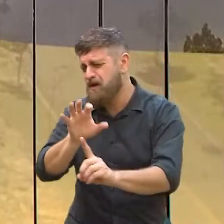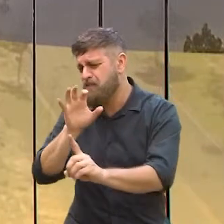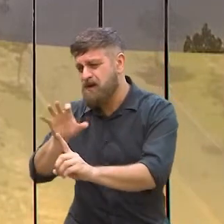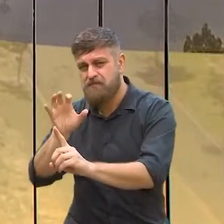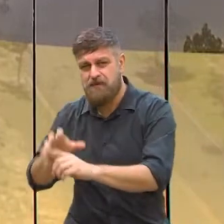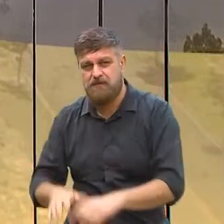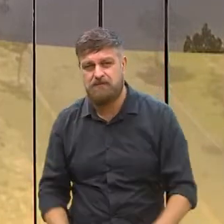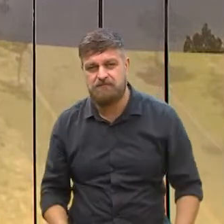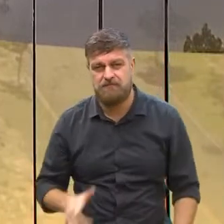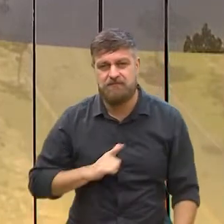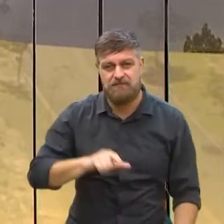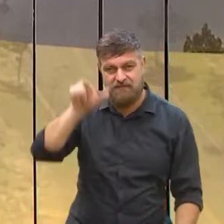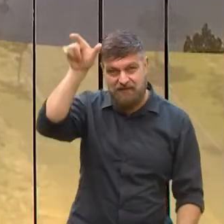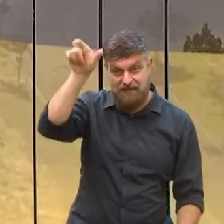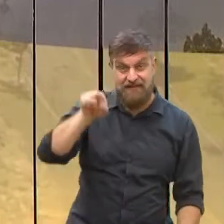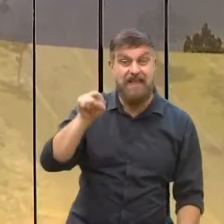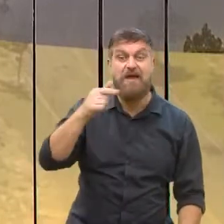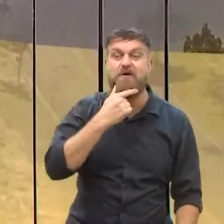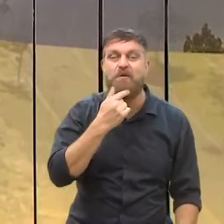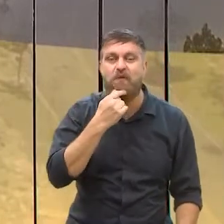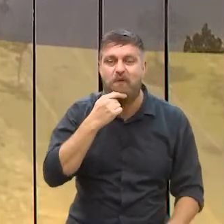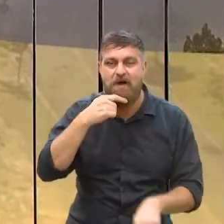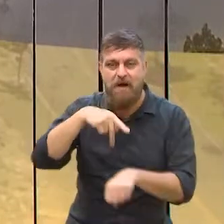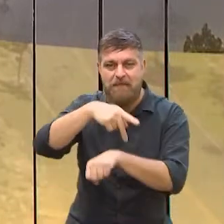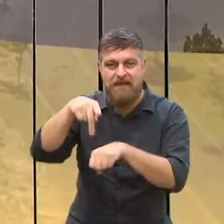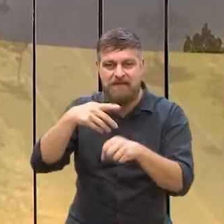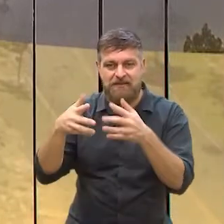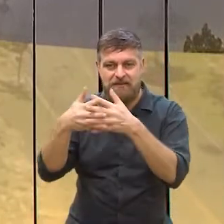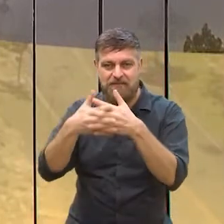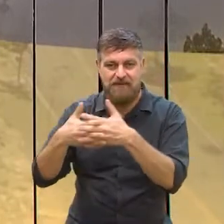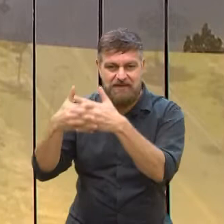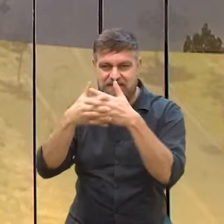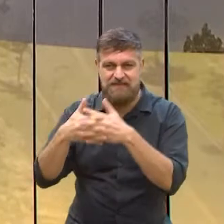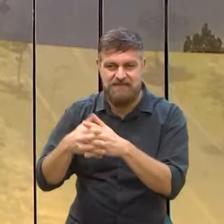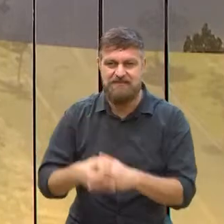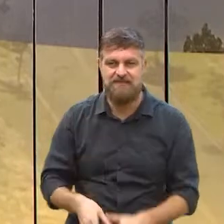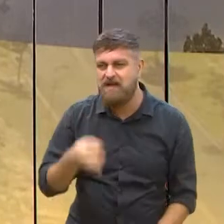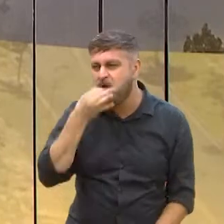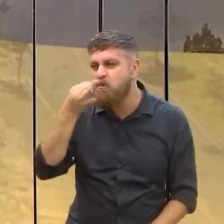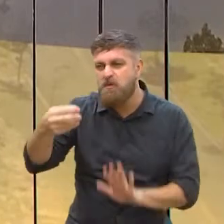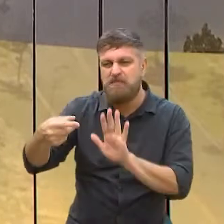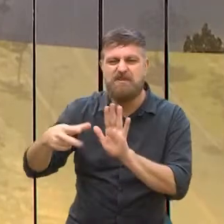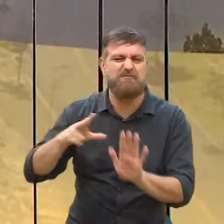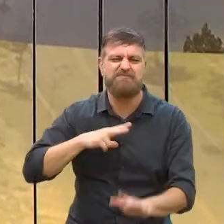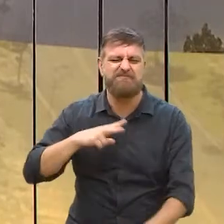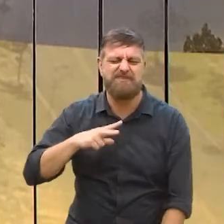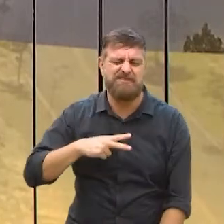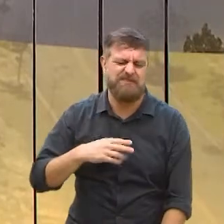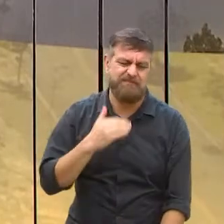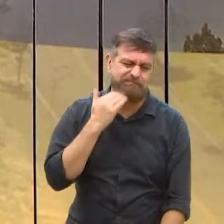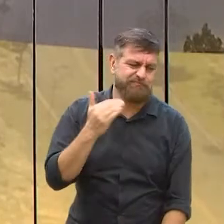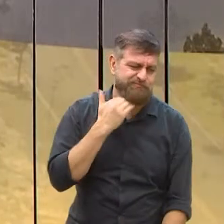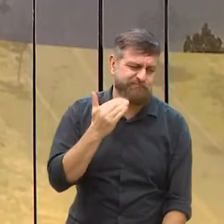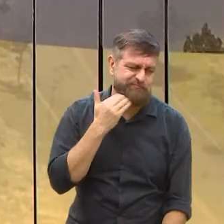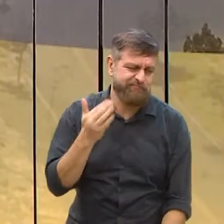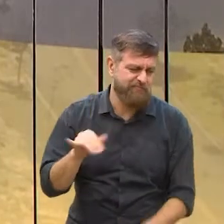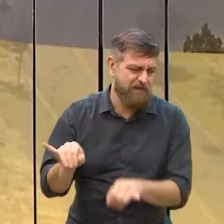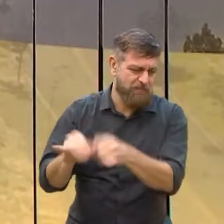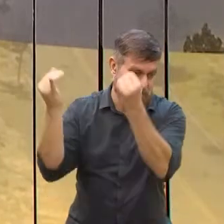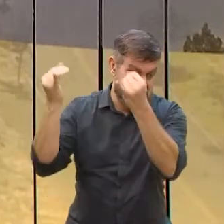tem um americano em gestão que fala assim, a opinião sem dados é apenas opinião pessoal, né? Não dá para definir nada.